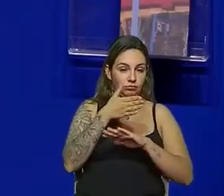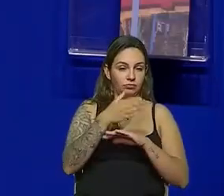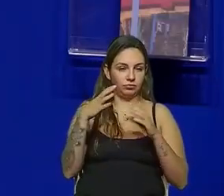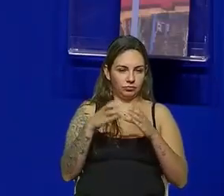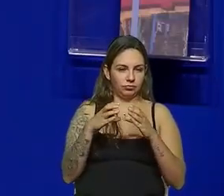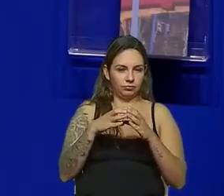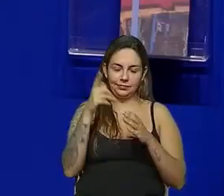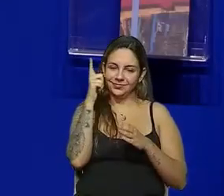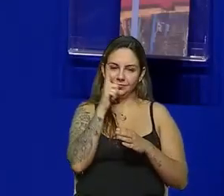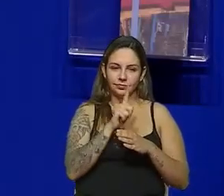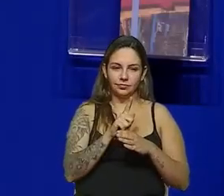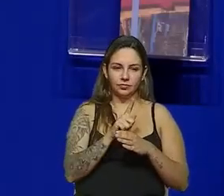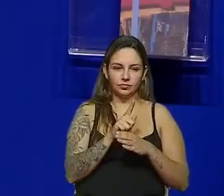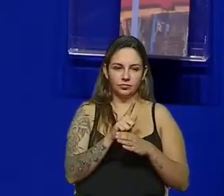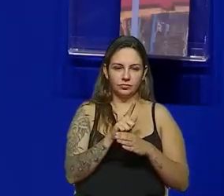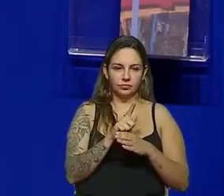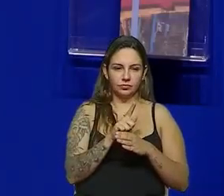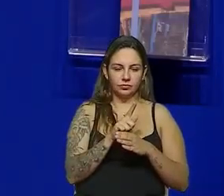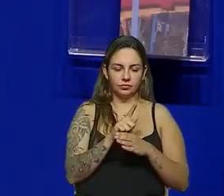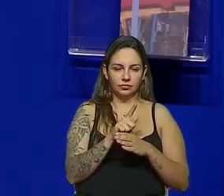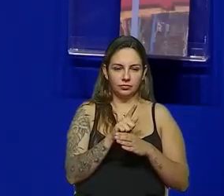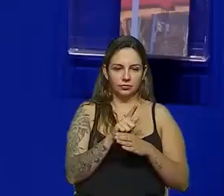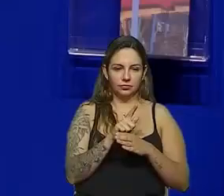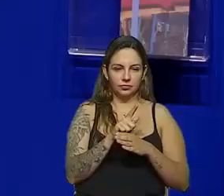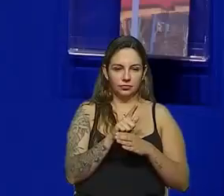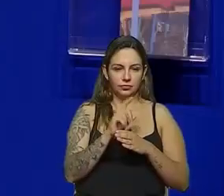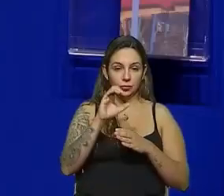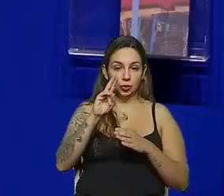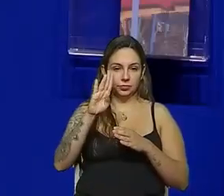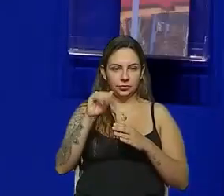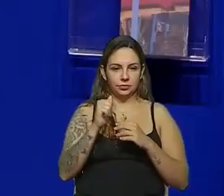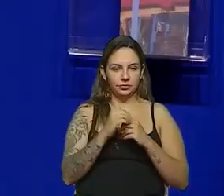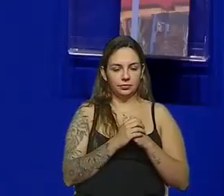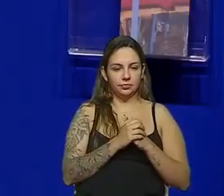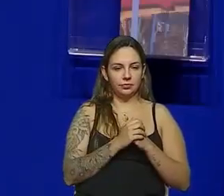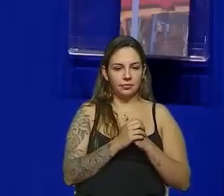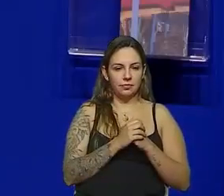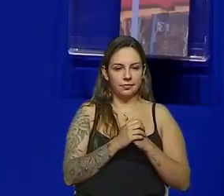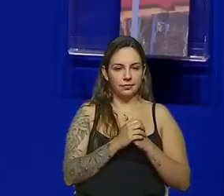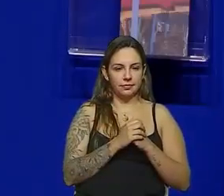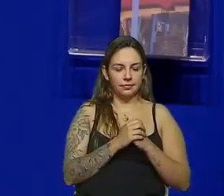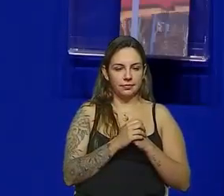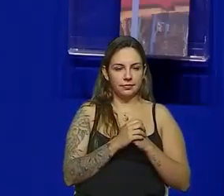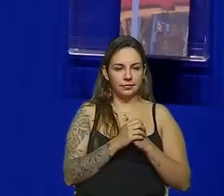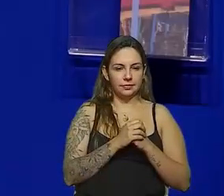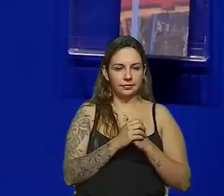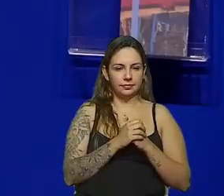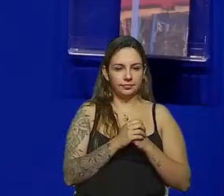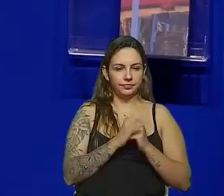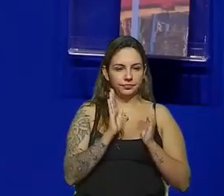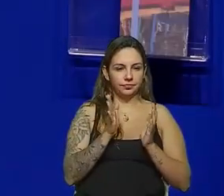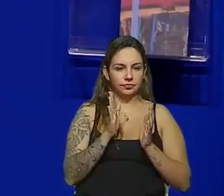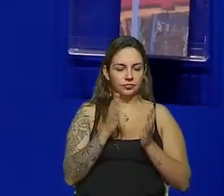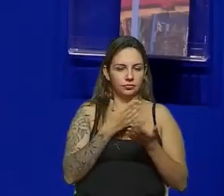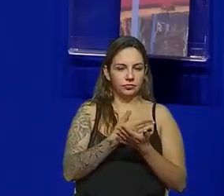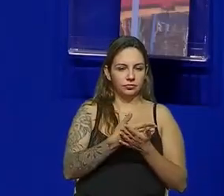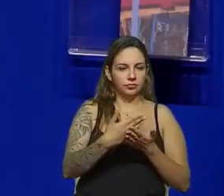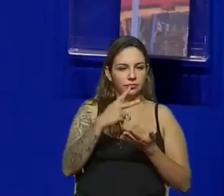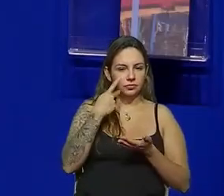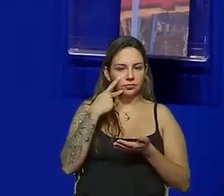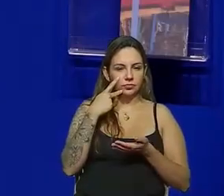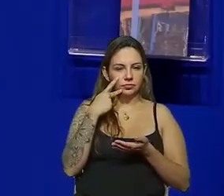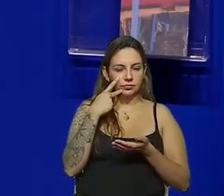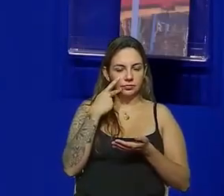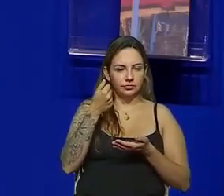um grupo conseguia, intelectual, passar para Cuba. E já se começava a falar